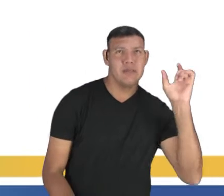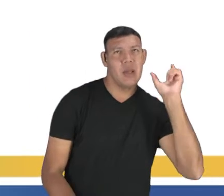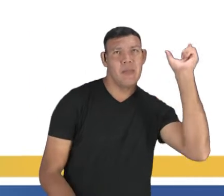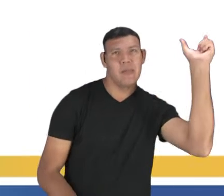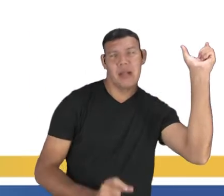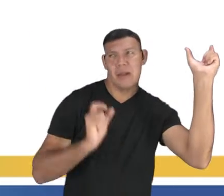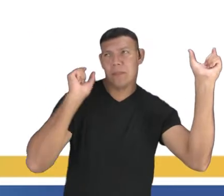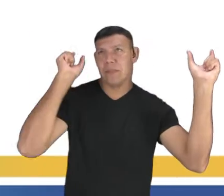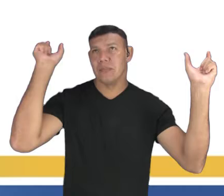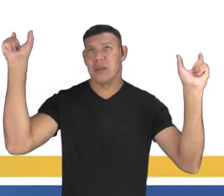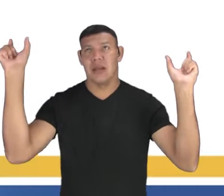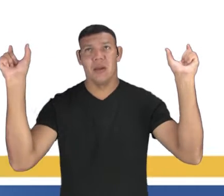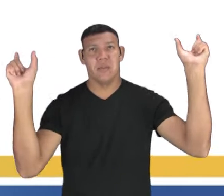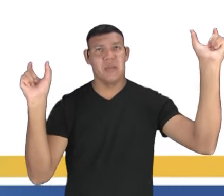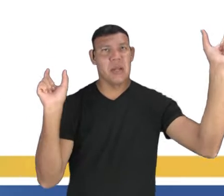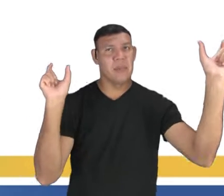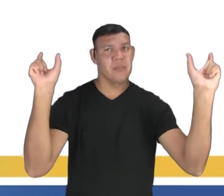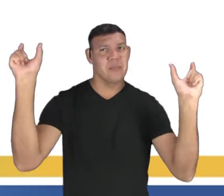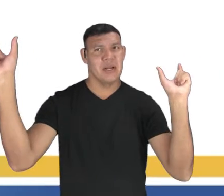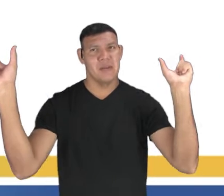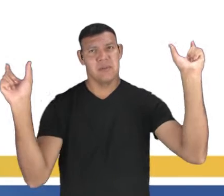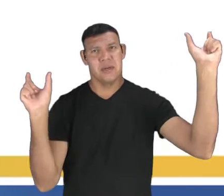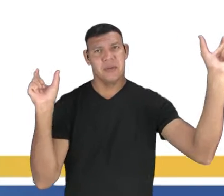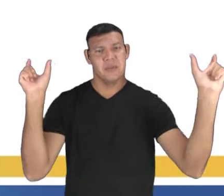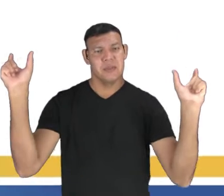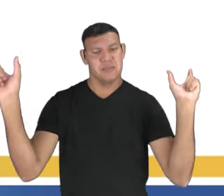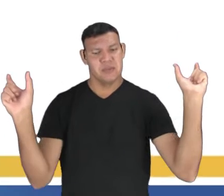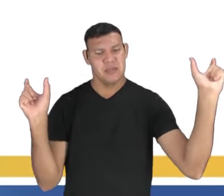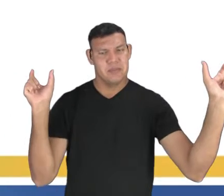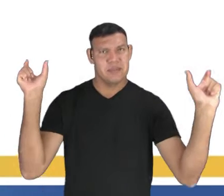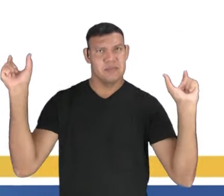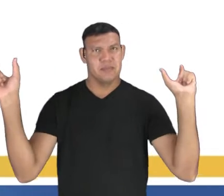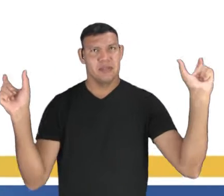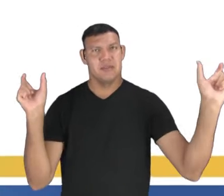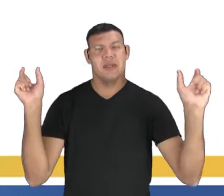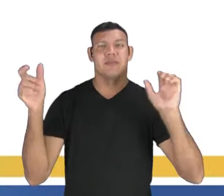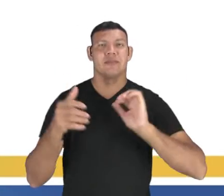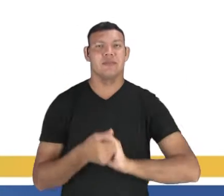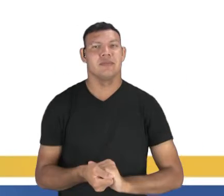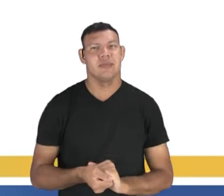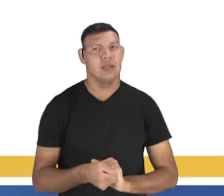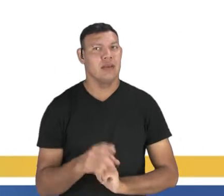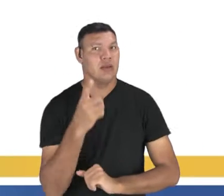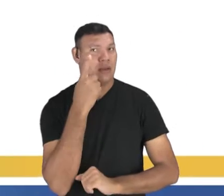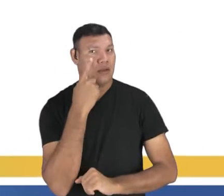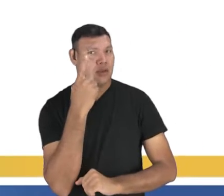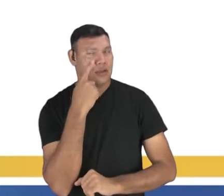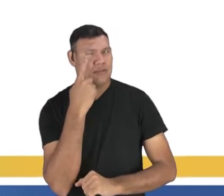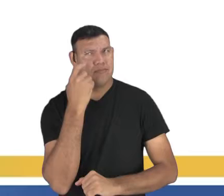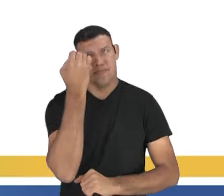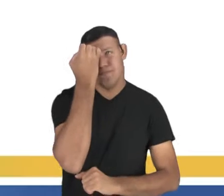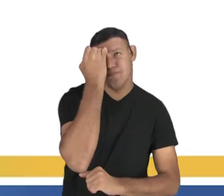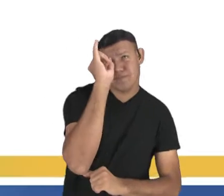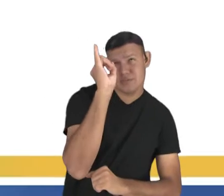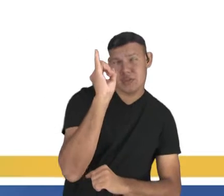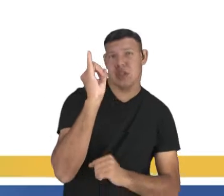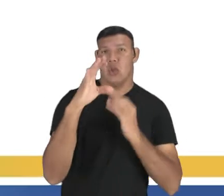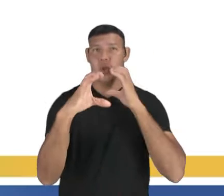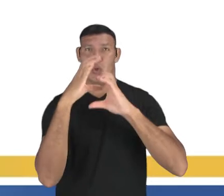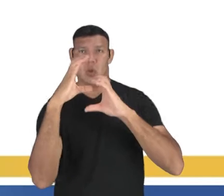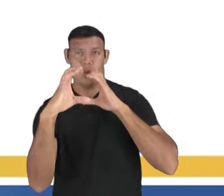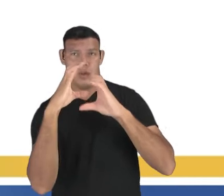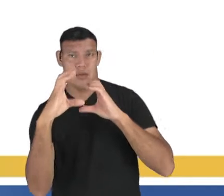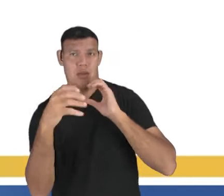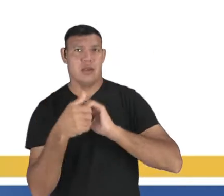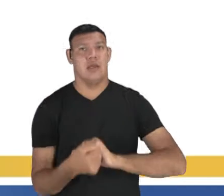palavras nessas nuvens de pensamentos, né? Então, nós temos ideias, nós temos comunicação, nós